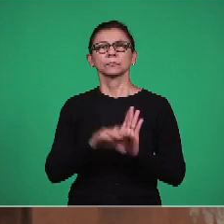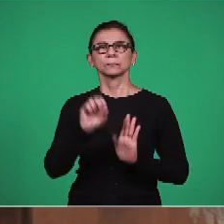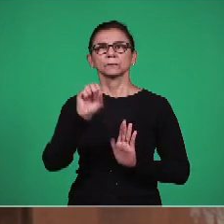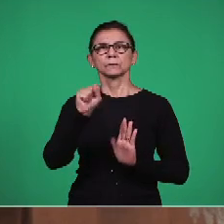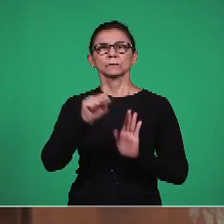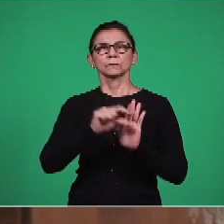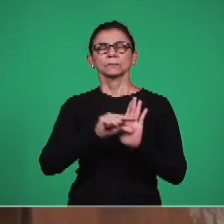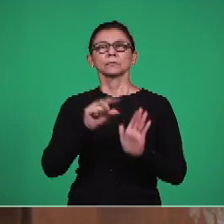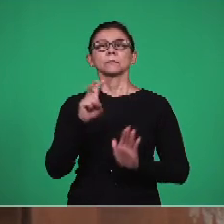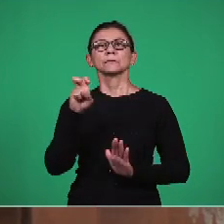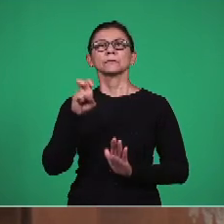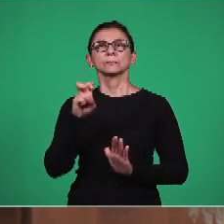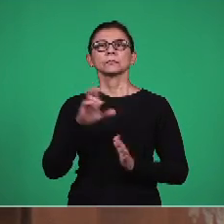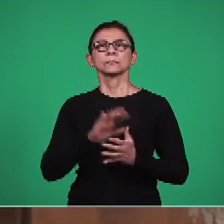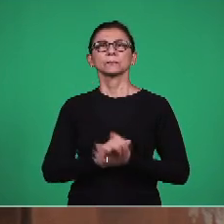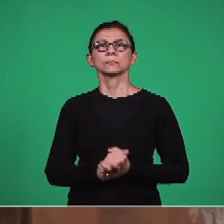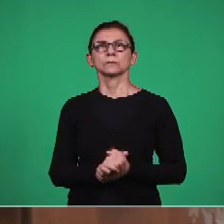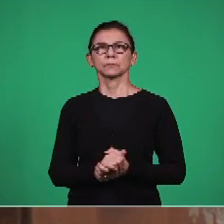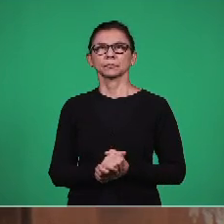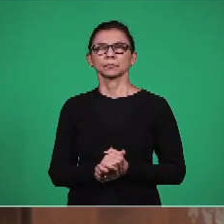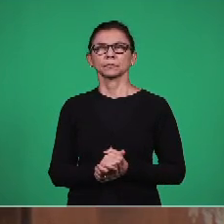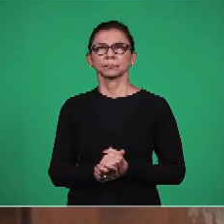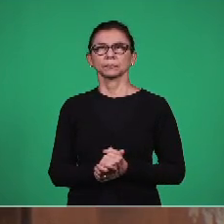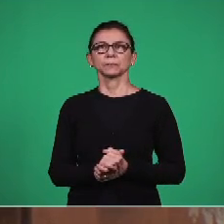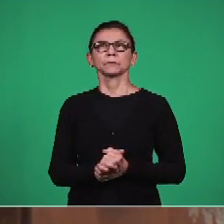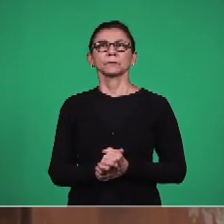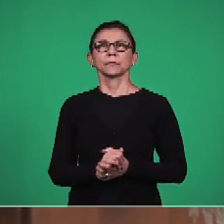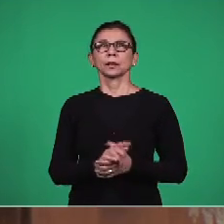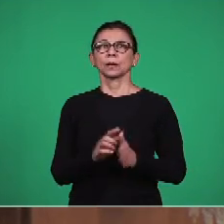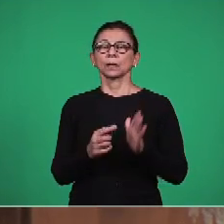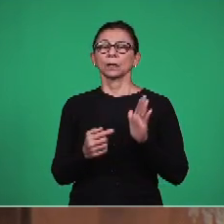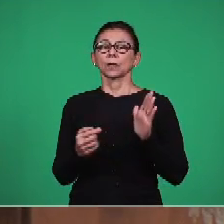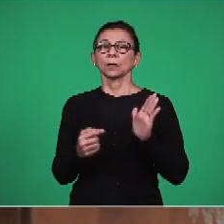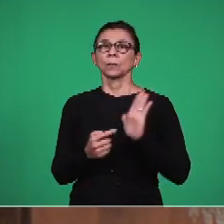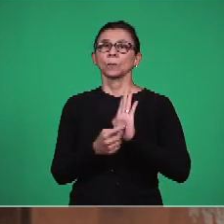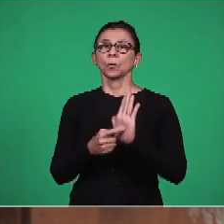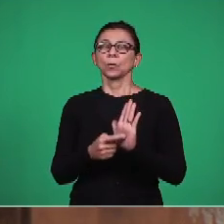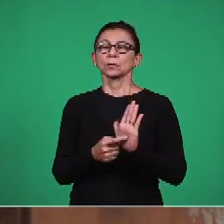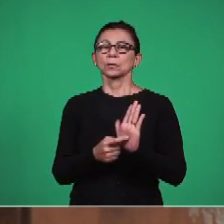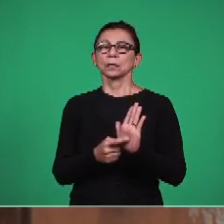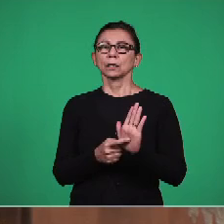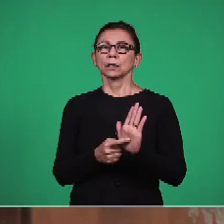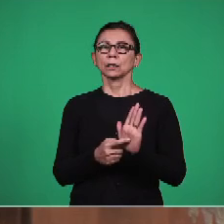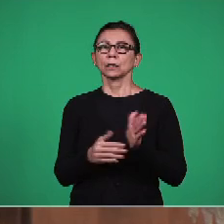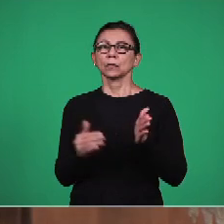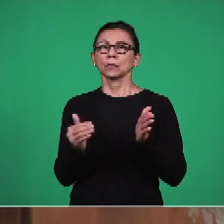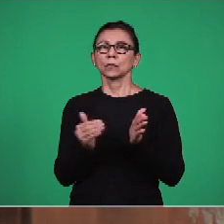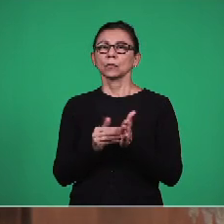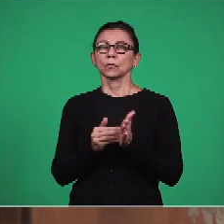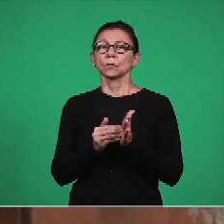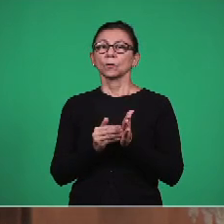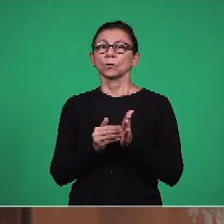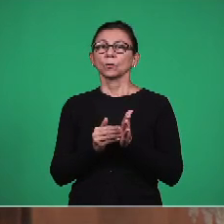comparação. Aqui é o derramamento do Espírito, a última hora. A igreja está recebendo isso?